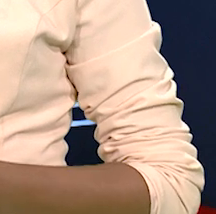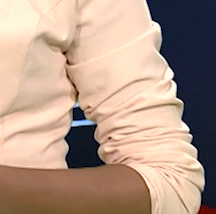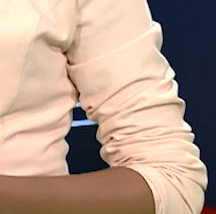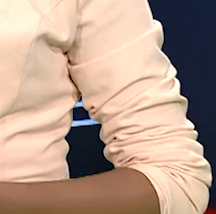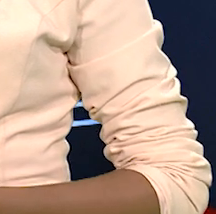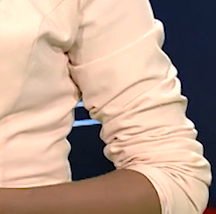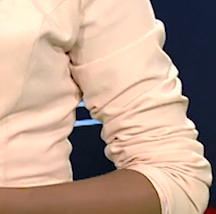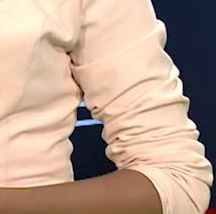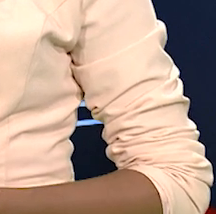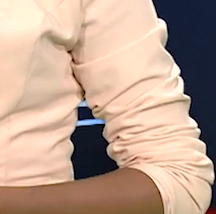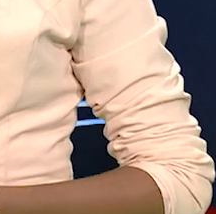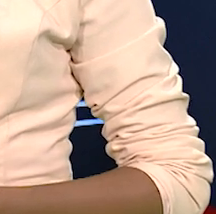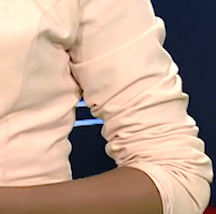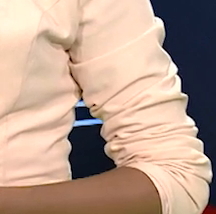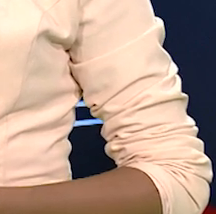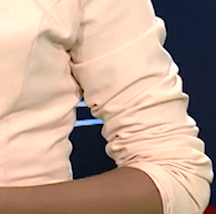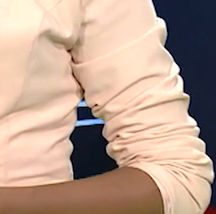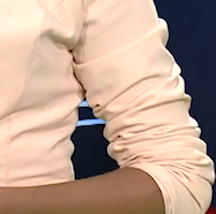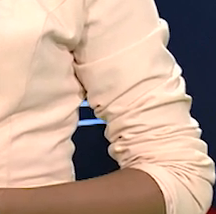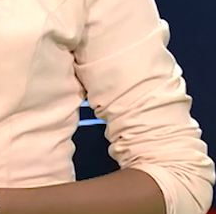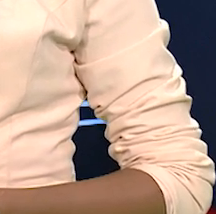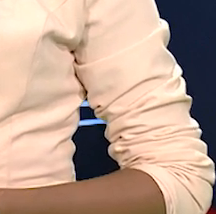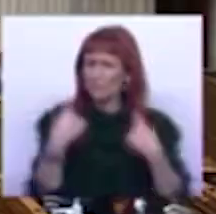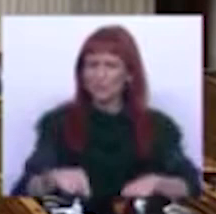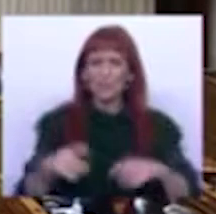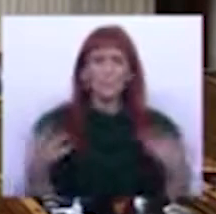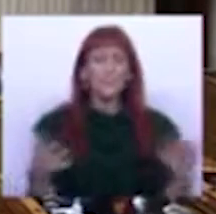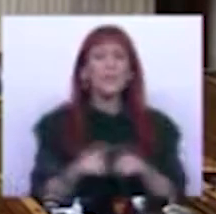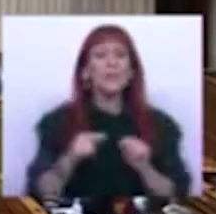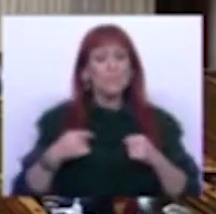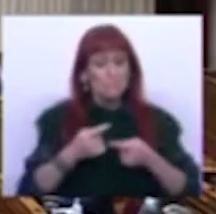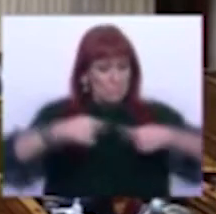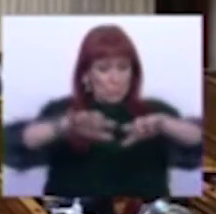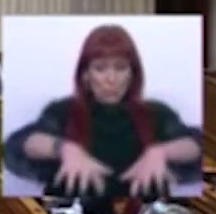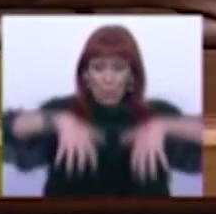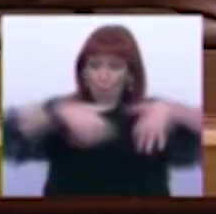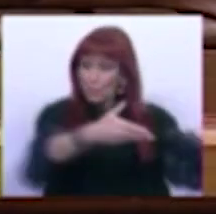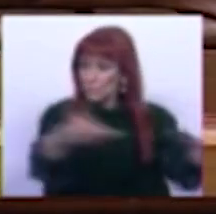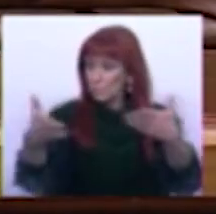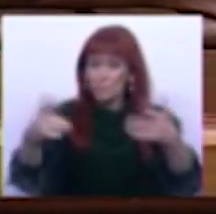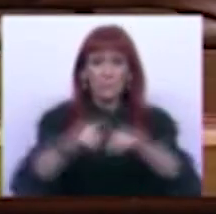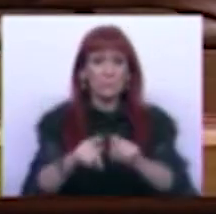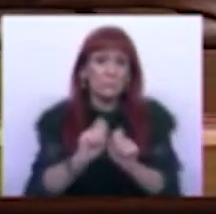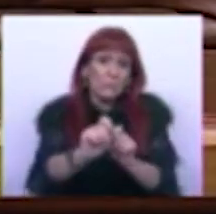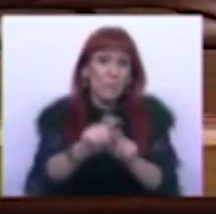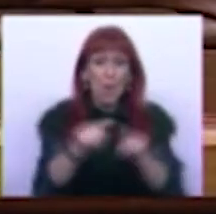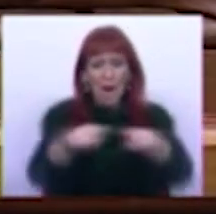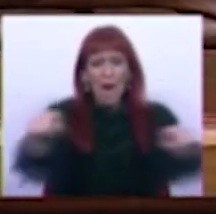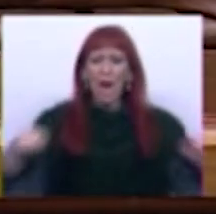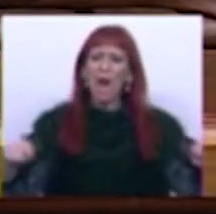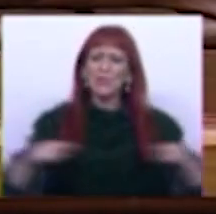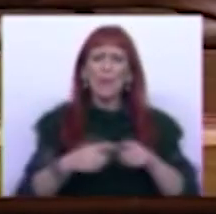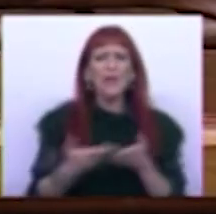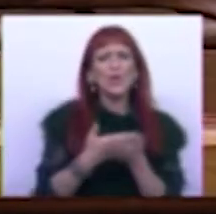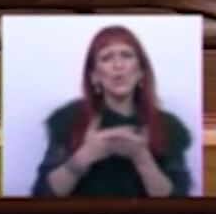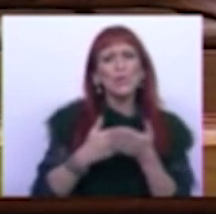exercício das funções do governo ao longo desta legislatura. Este hemiciclo, que é por definição um espaço de